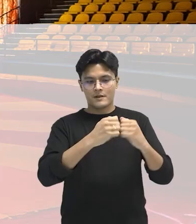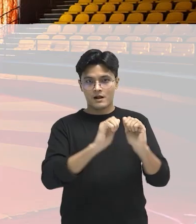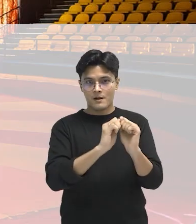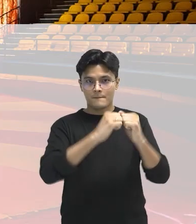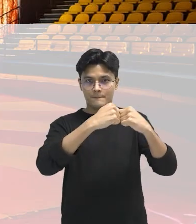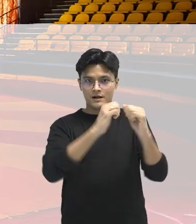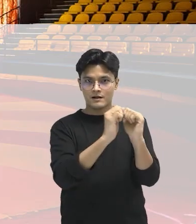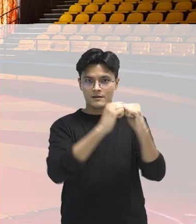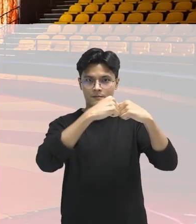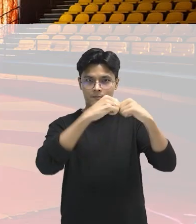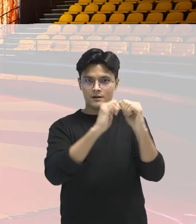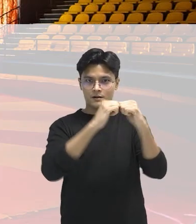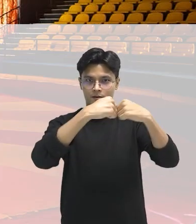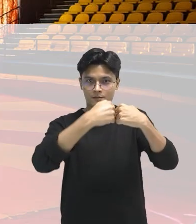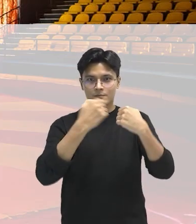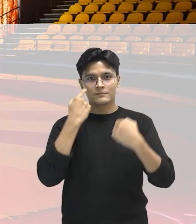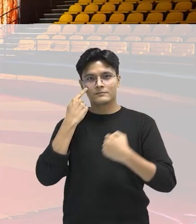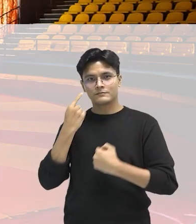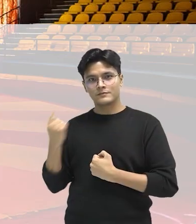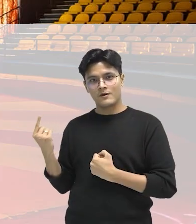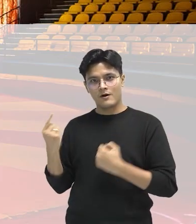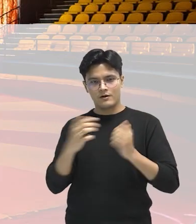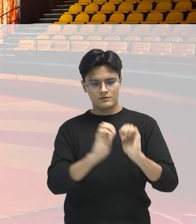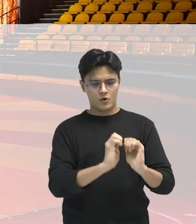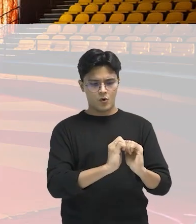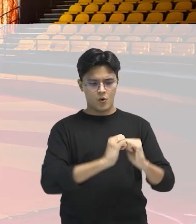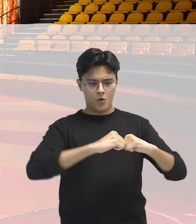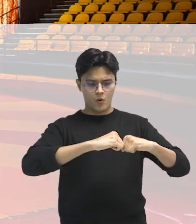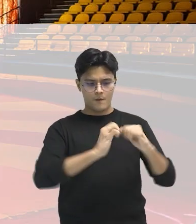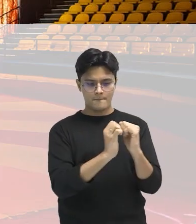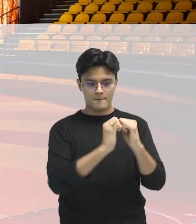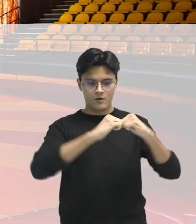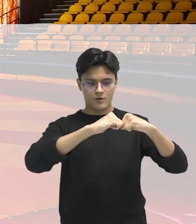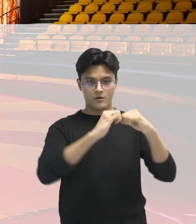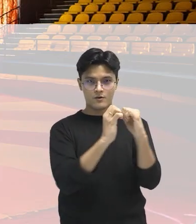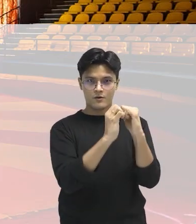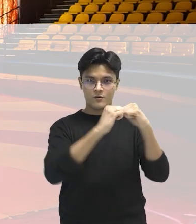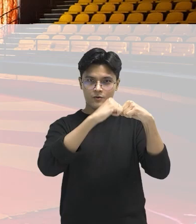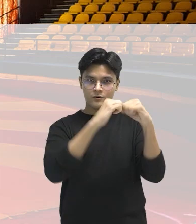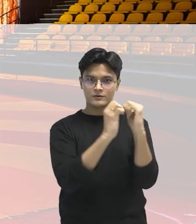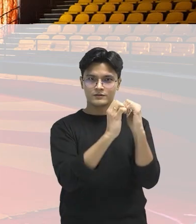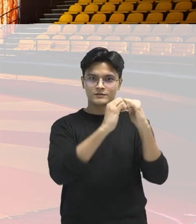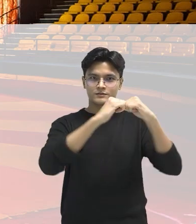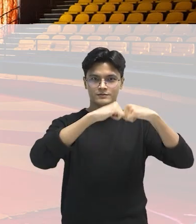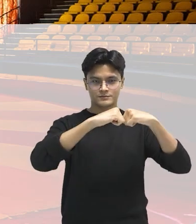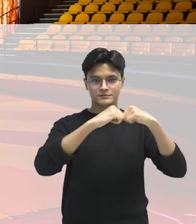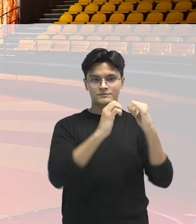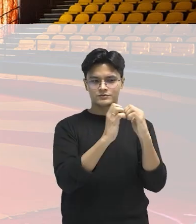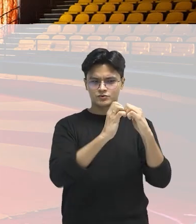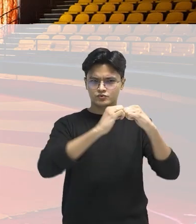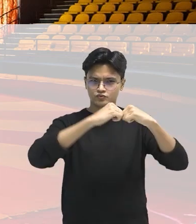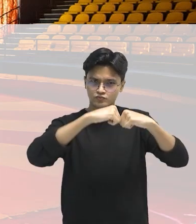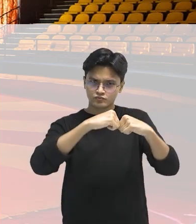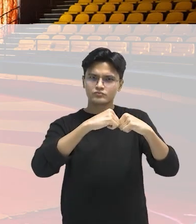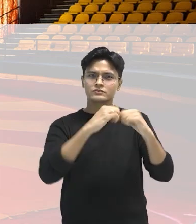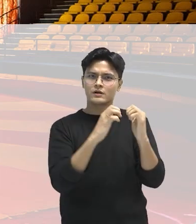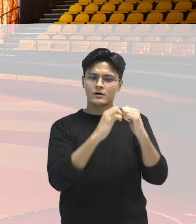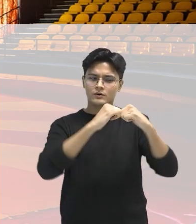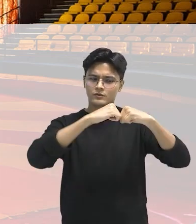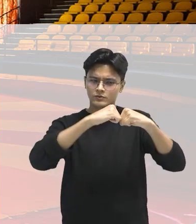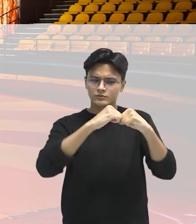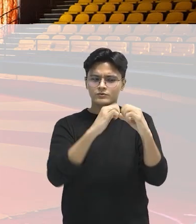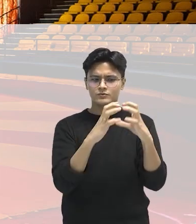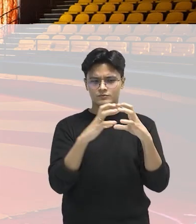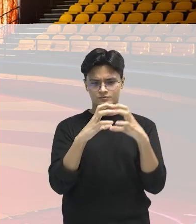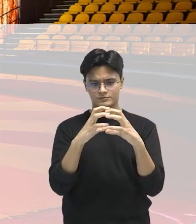aqui, ó, pela ponta da sua meia, você vai começar a enrolar. Você vai enrolar, enrolar, até chegar perto